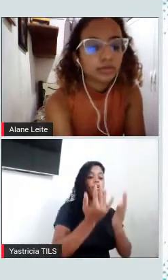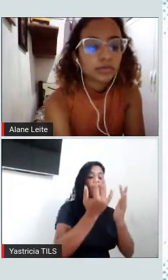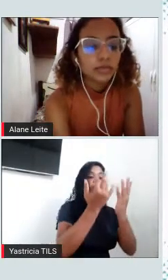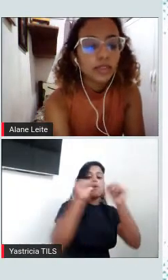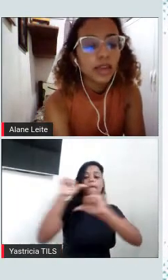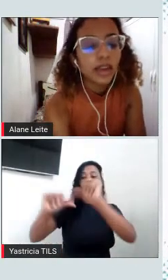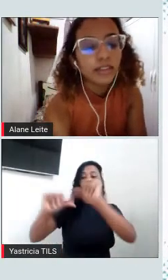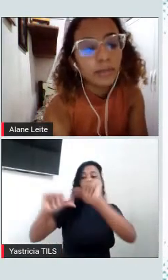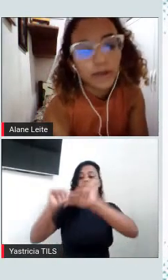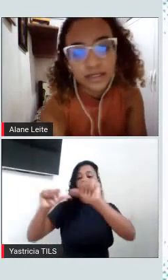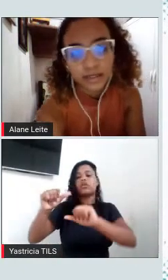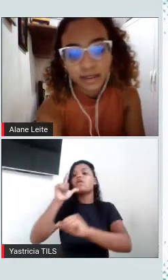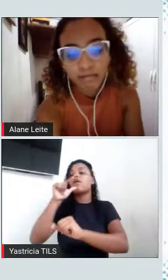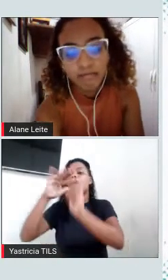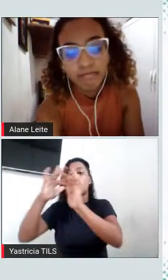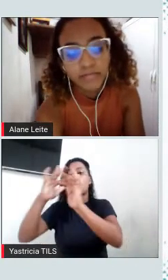líquido.